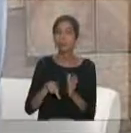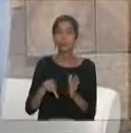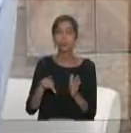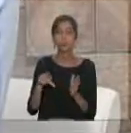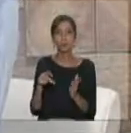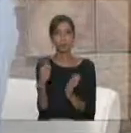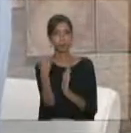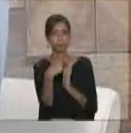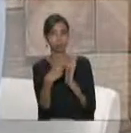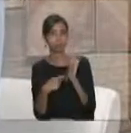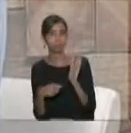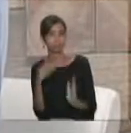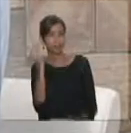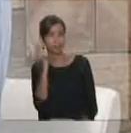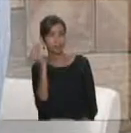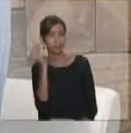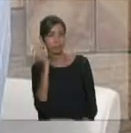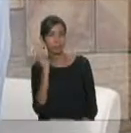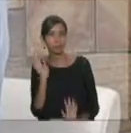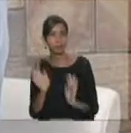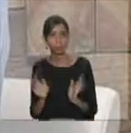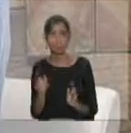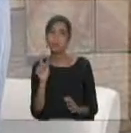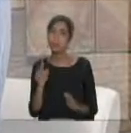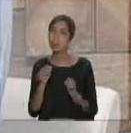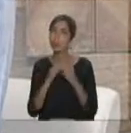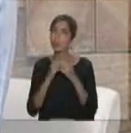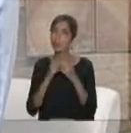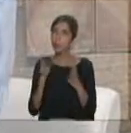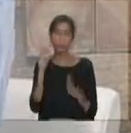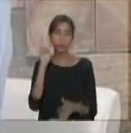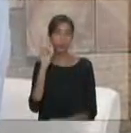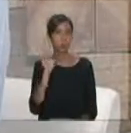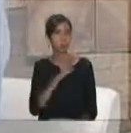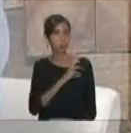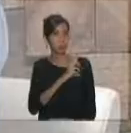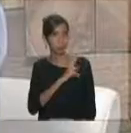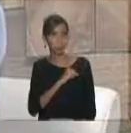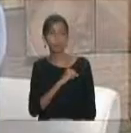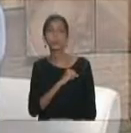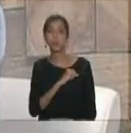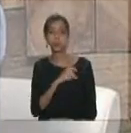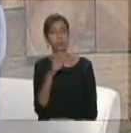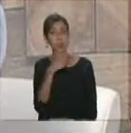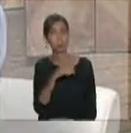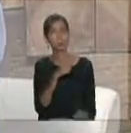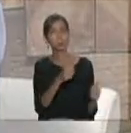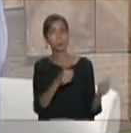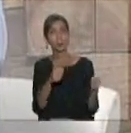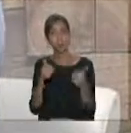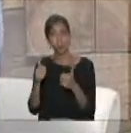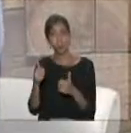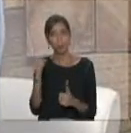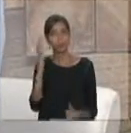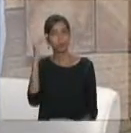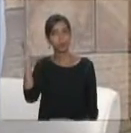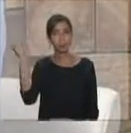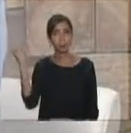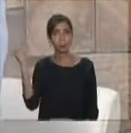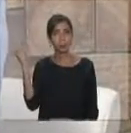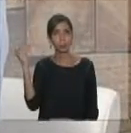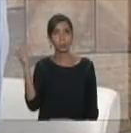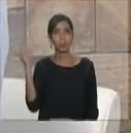para escritores experimentados. O senhor começou com romance e que deu muito certo, e que foi um